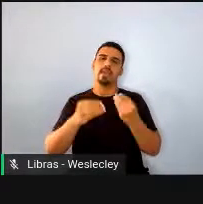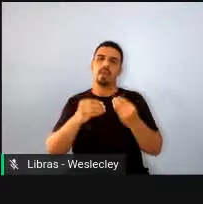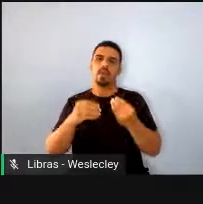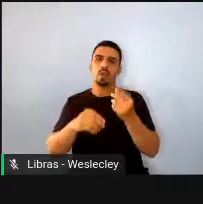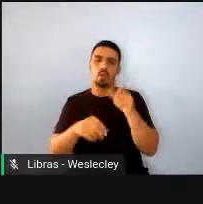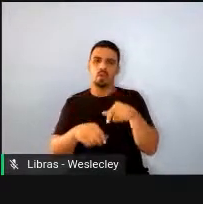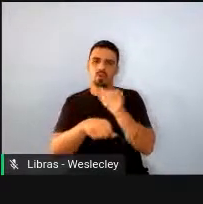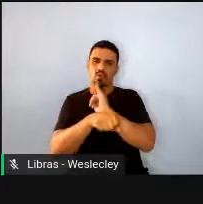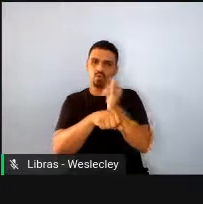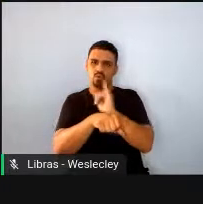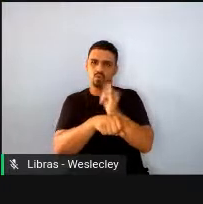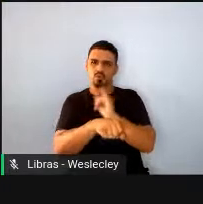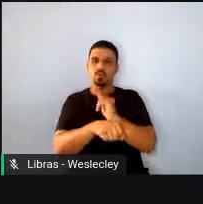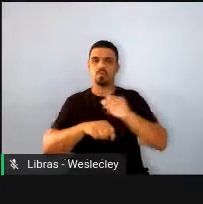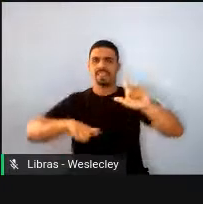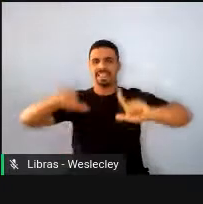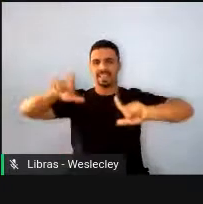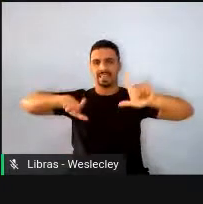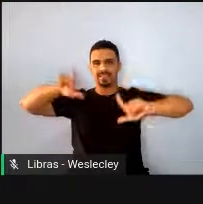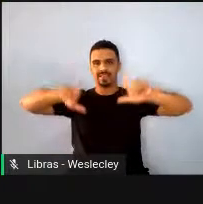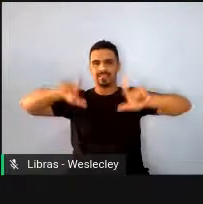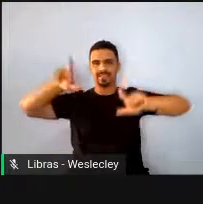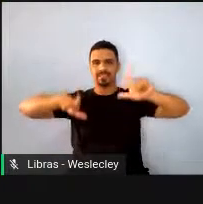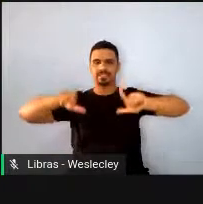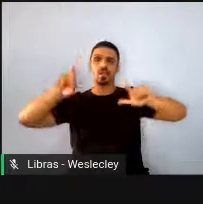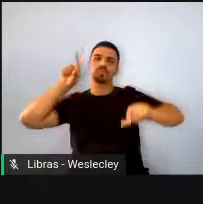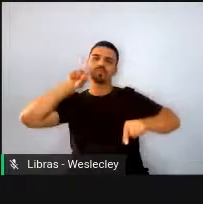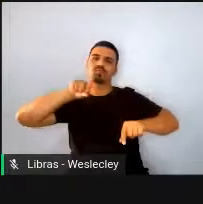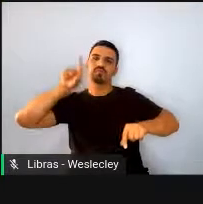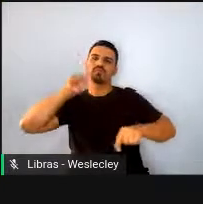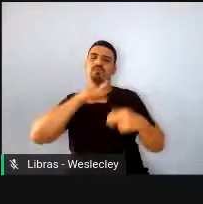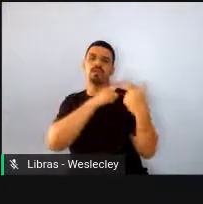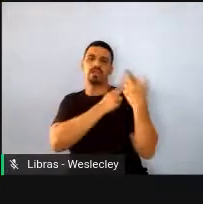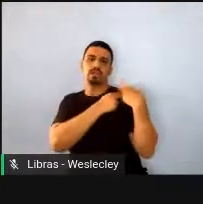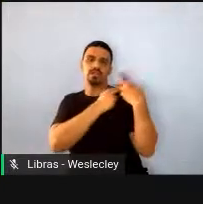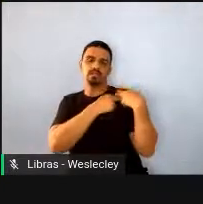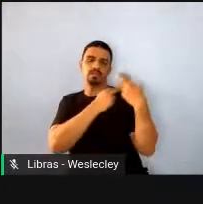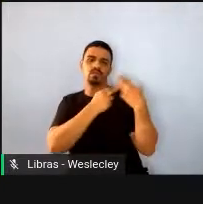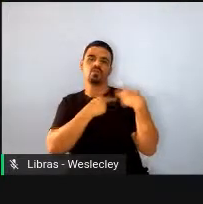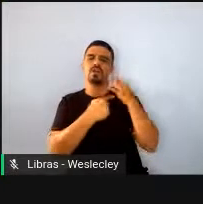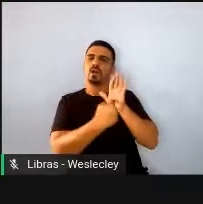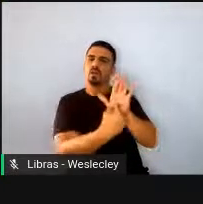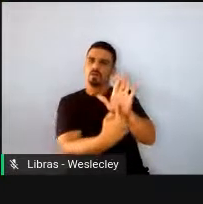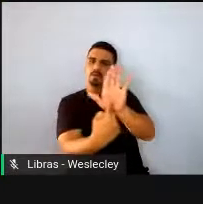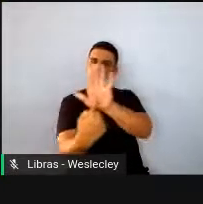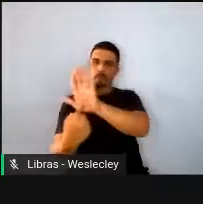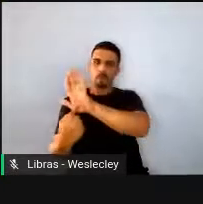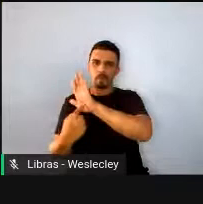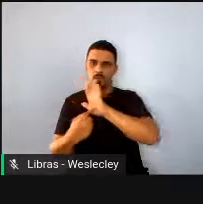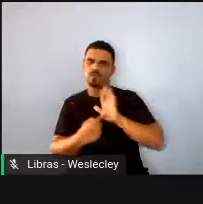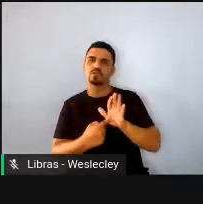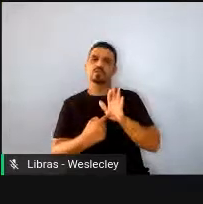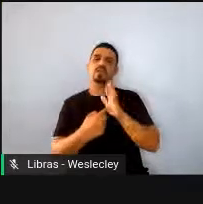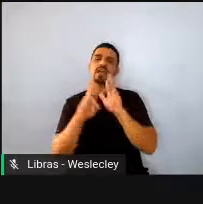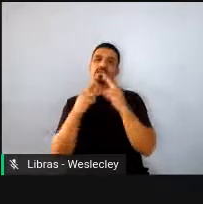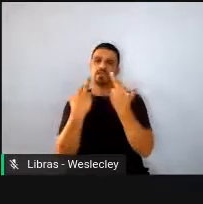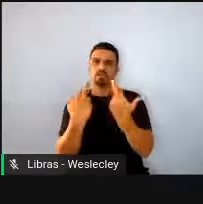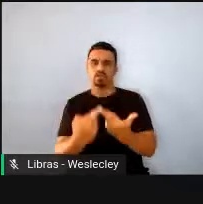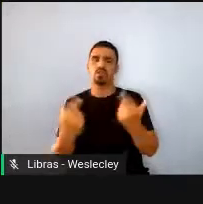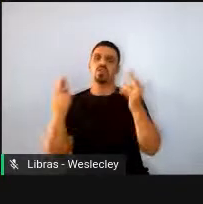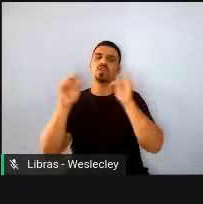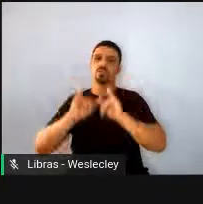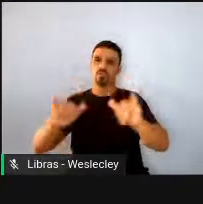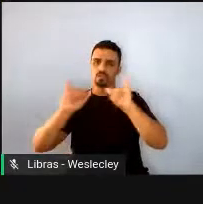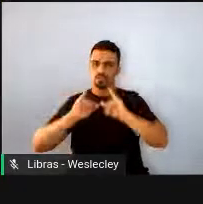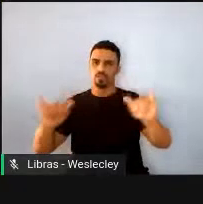das TVs a cabo dos Estados Unidos e que é responsável por transmitir os atos do parlamento e transmite as informações,